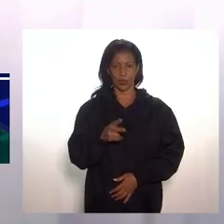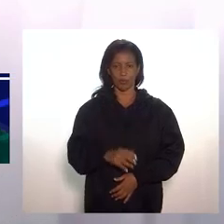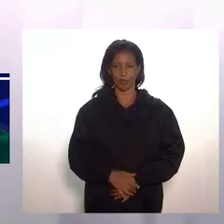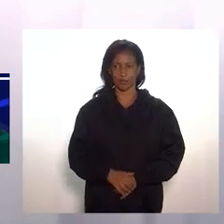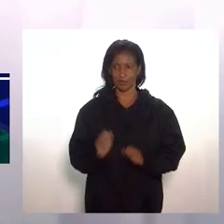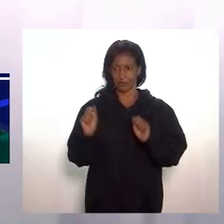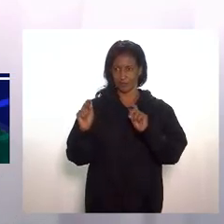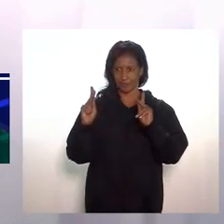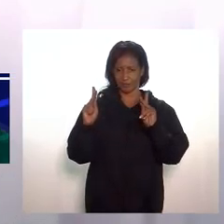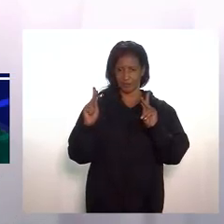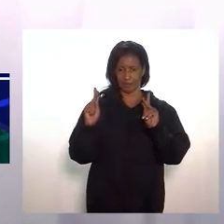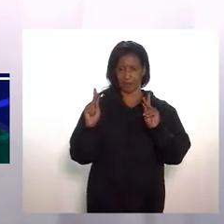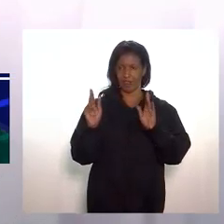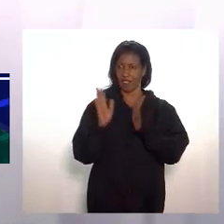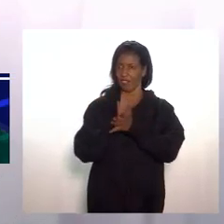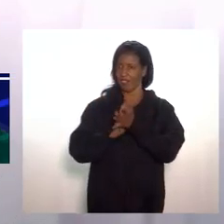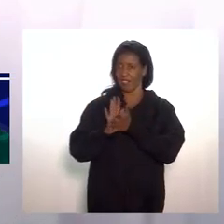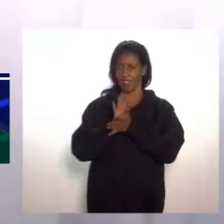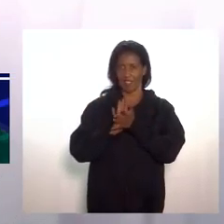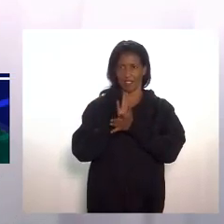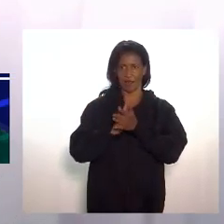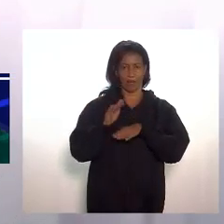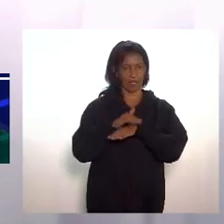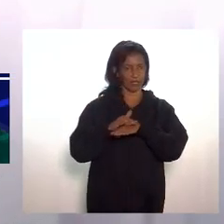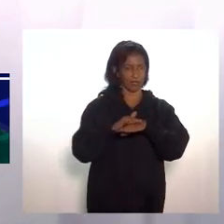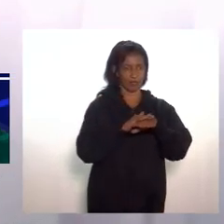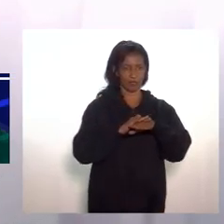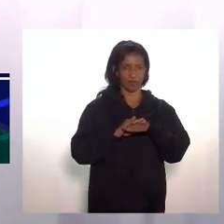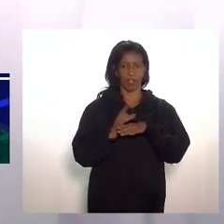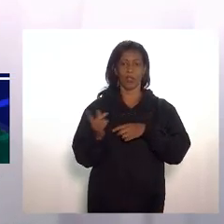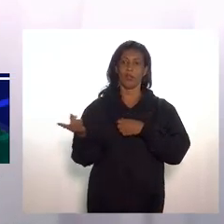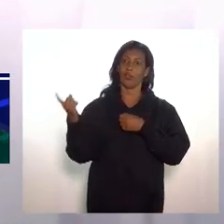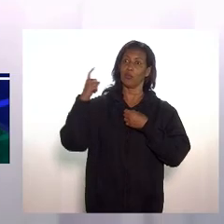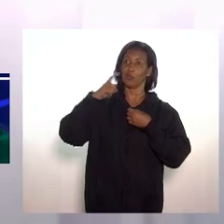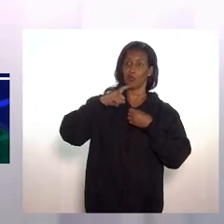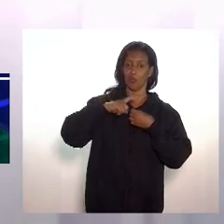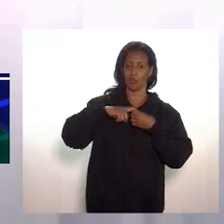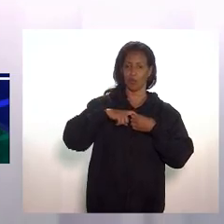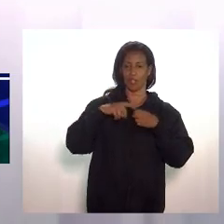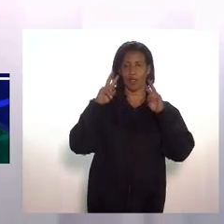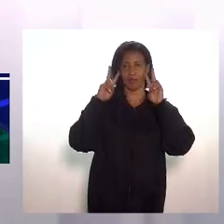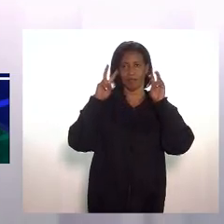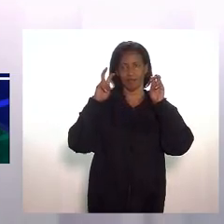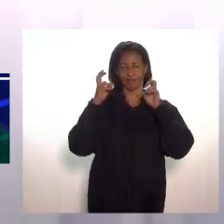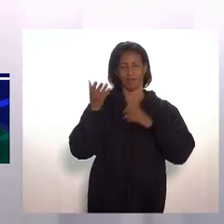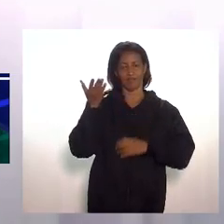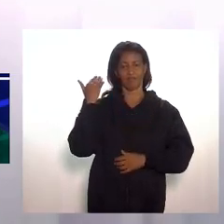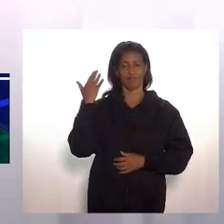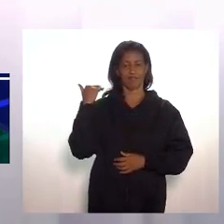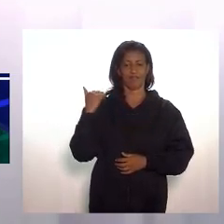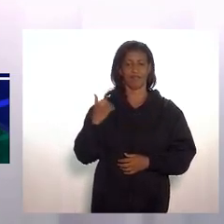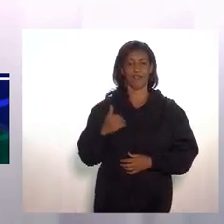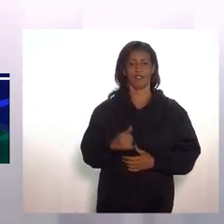Nada mais havendo a tratar, voltaremos às discussões que foram interrompidas, ou